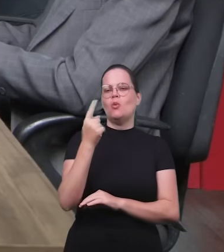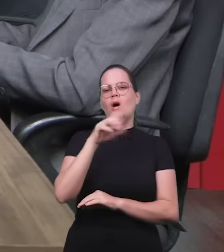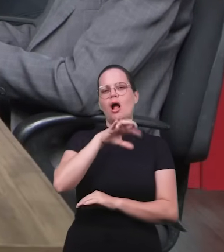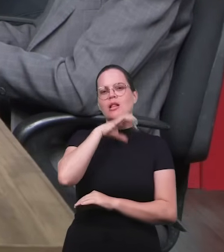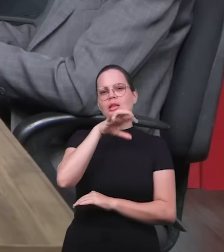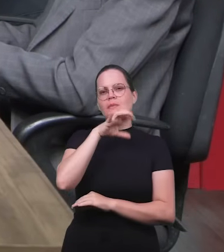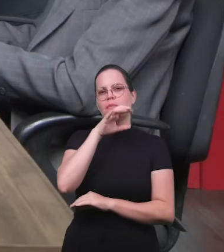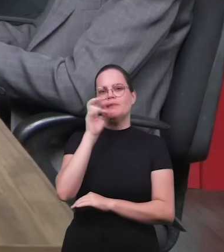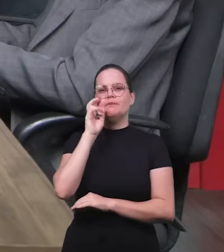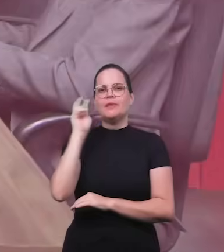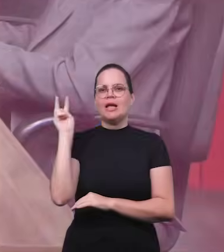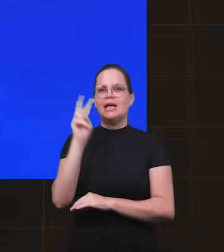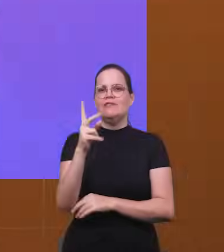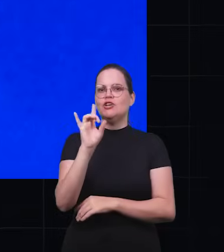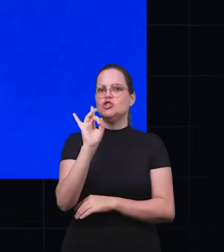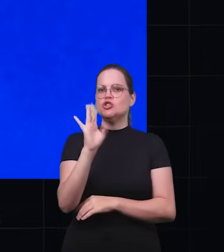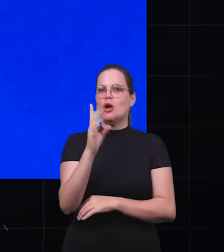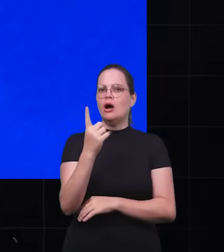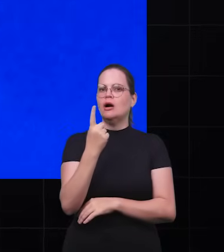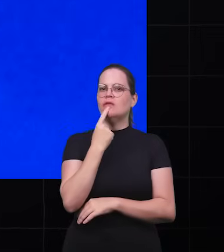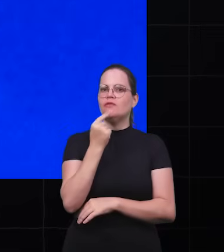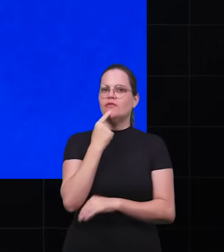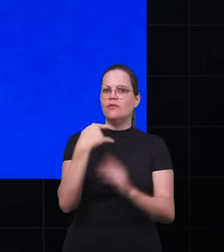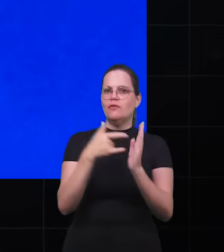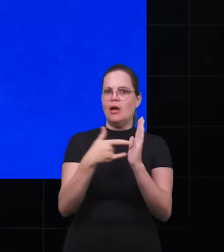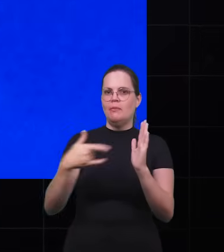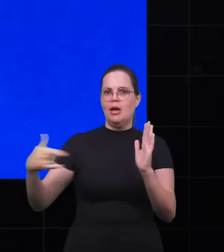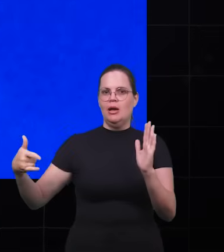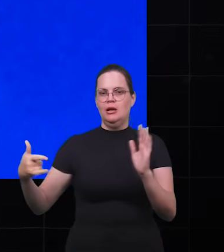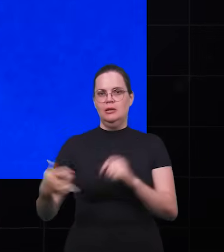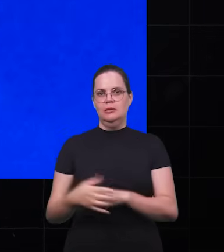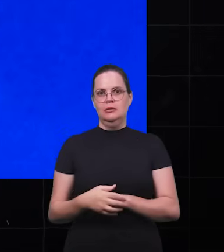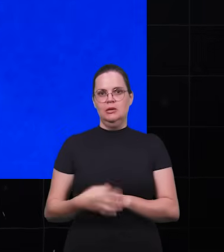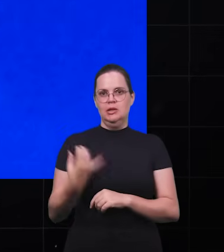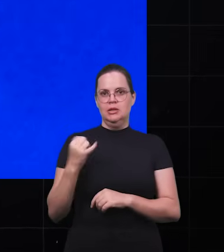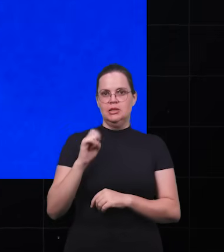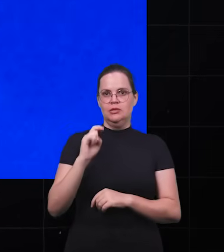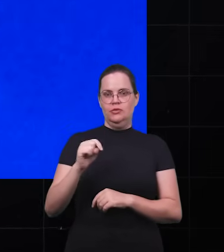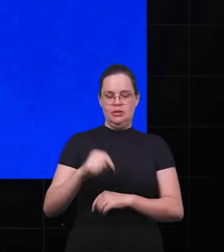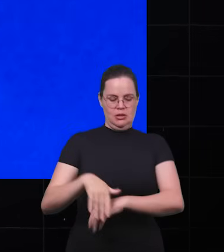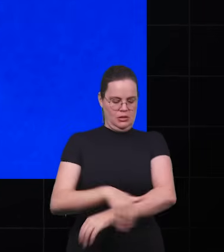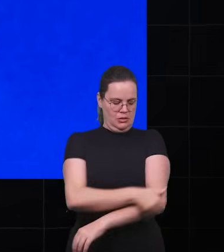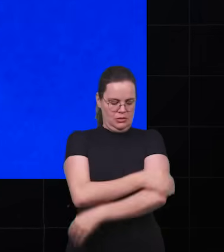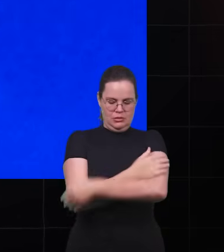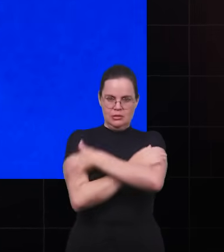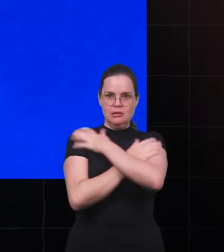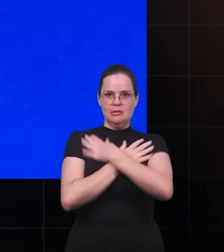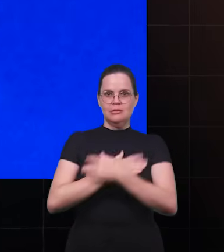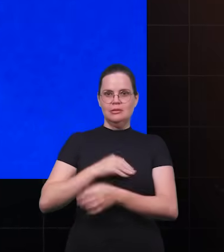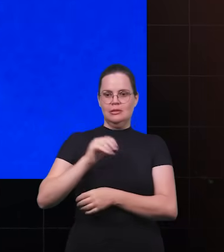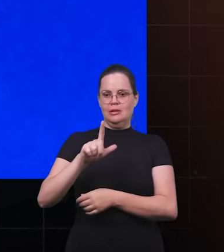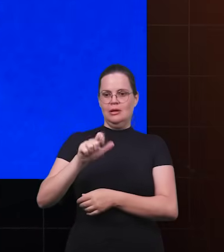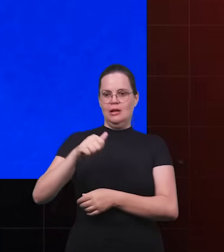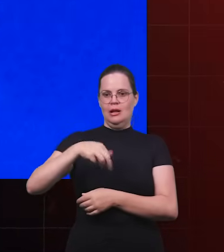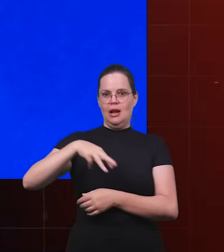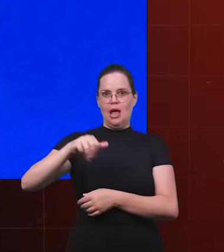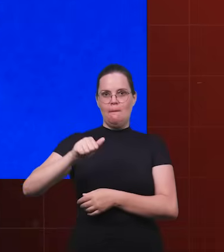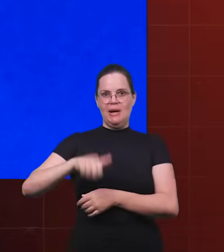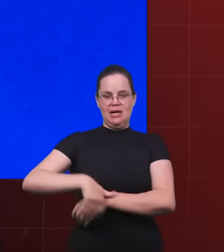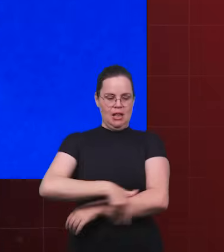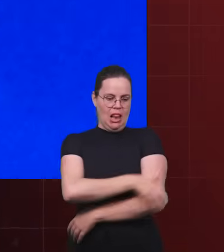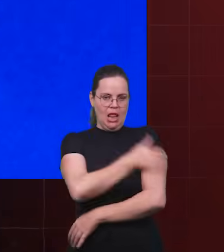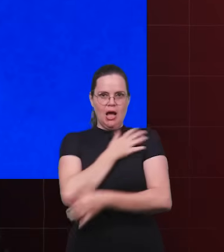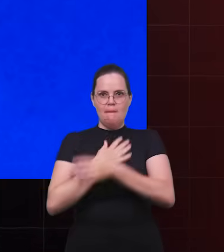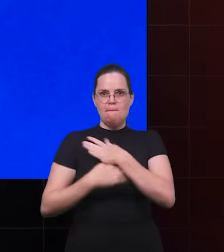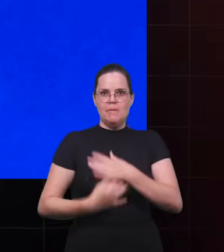nessa visão infravermelho, se você passar lama sobre o seu corpo, ele vai bloquear o calor e vai bloquear. Aí você